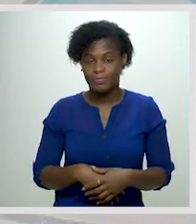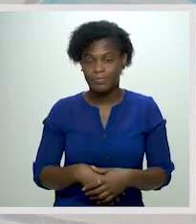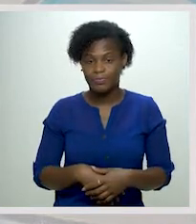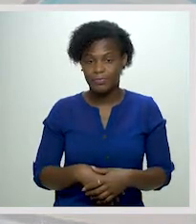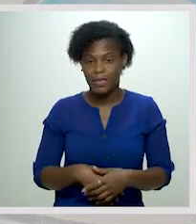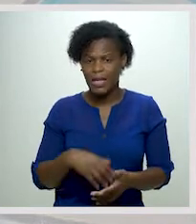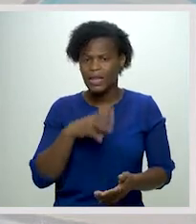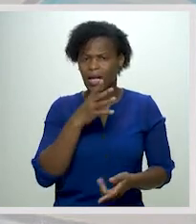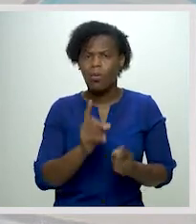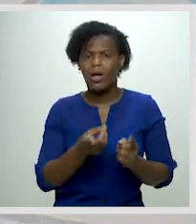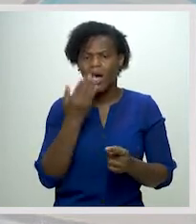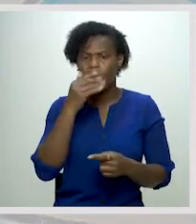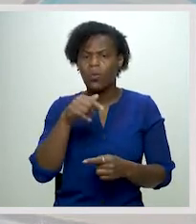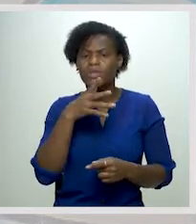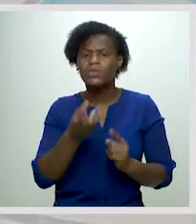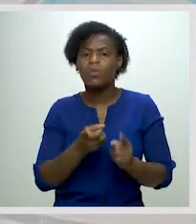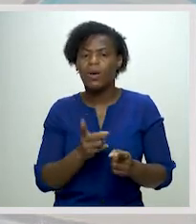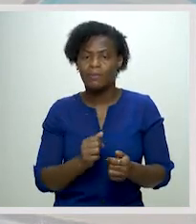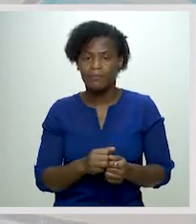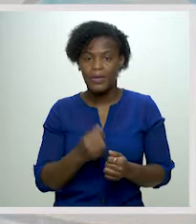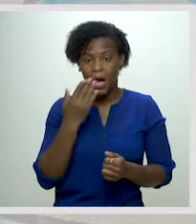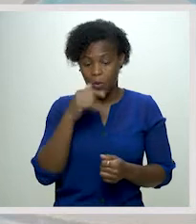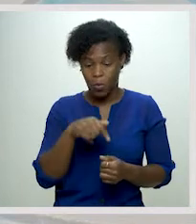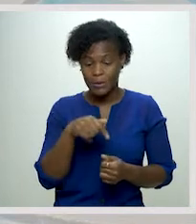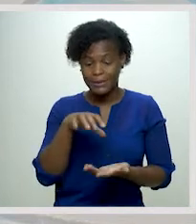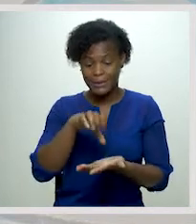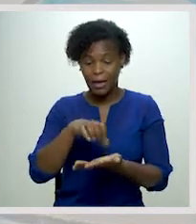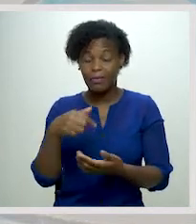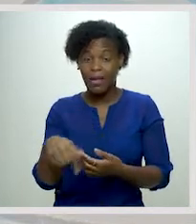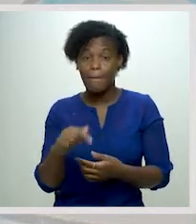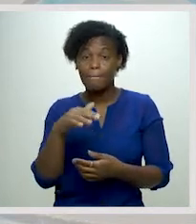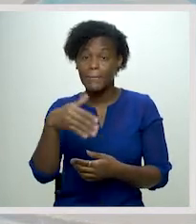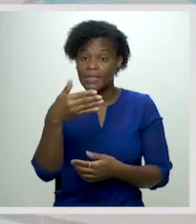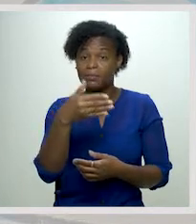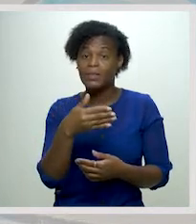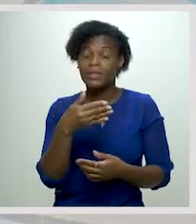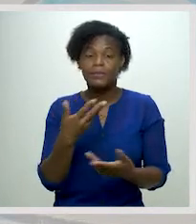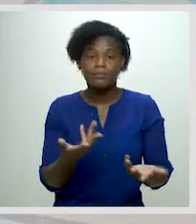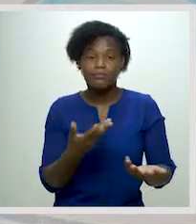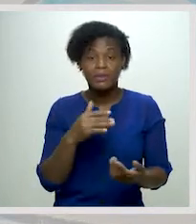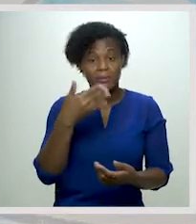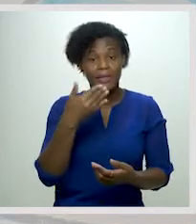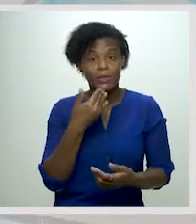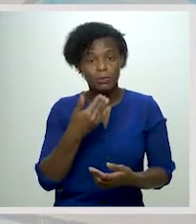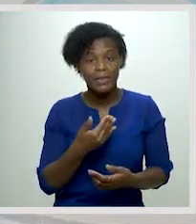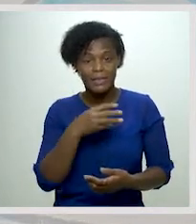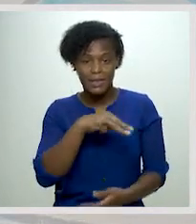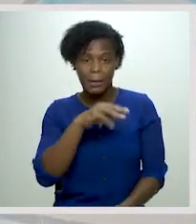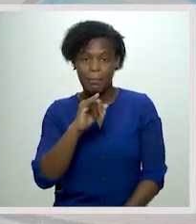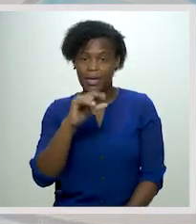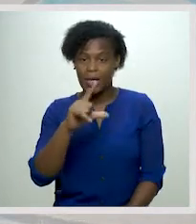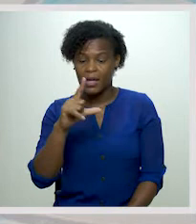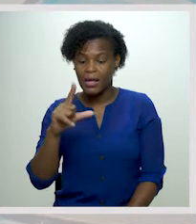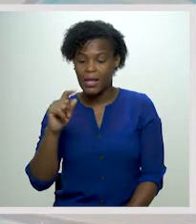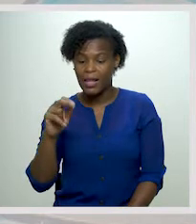O que é que nos diz essa lição de hoje? Essa lição de hoje está centrada principalmente no, na experiência de